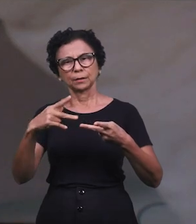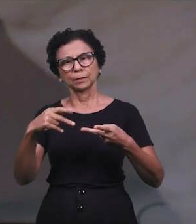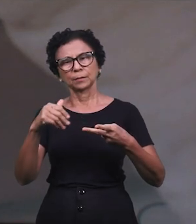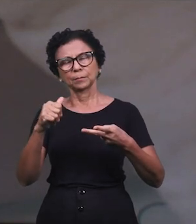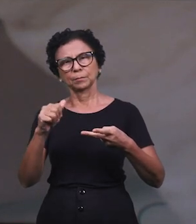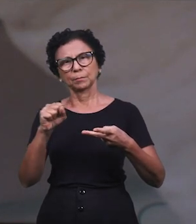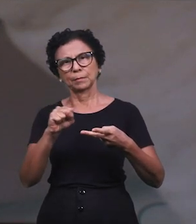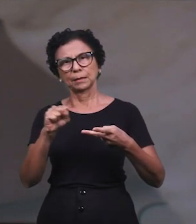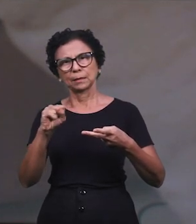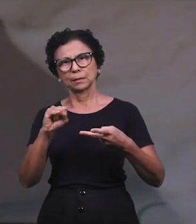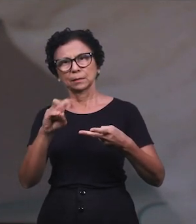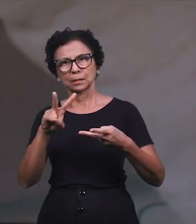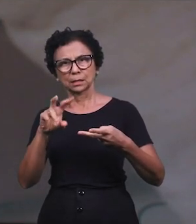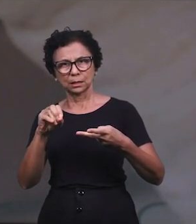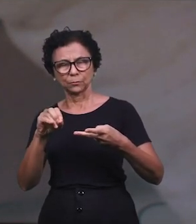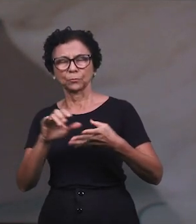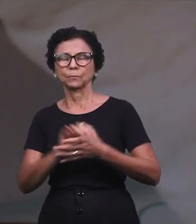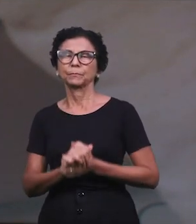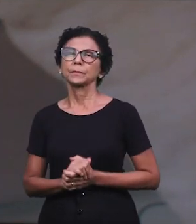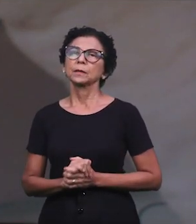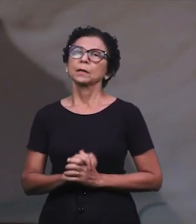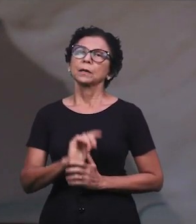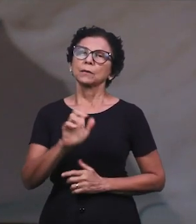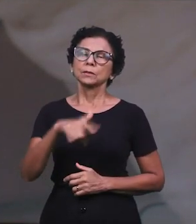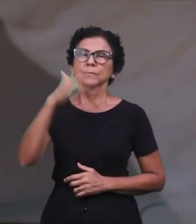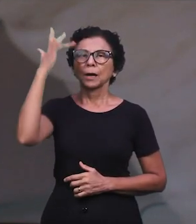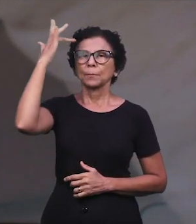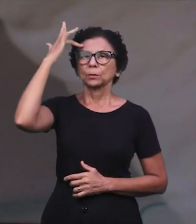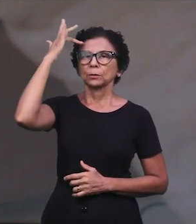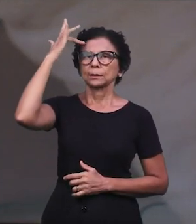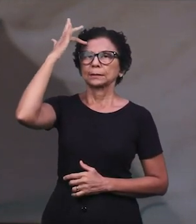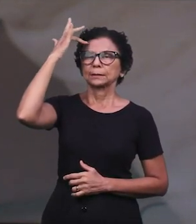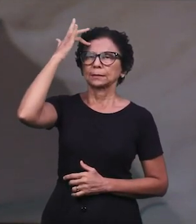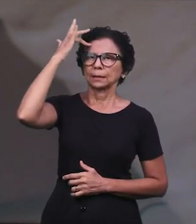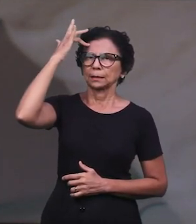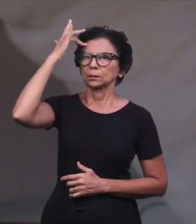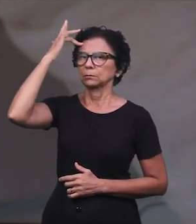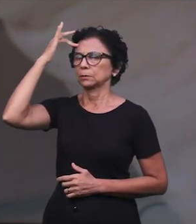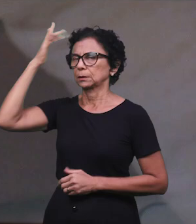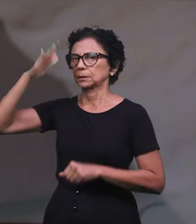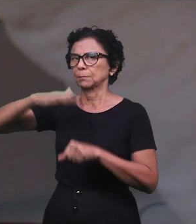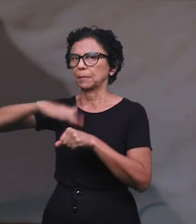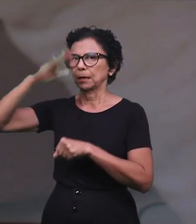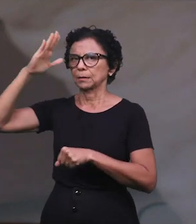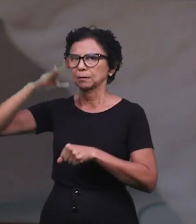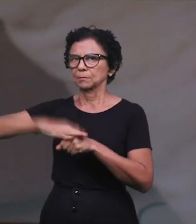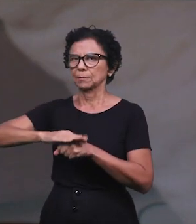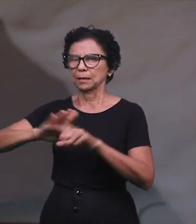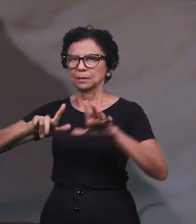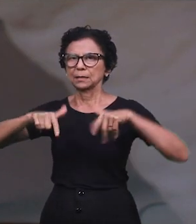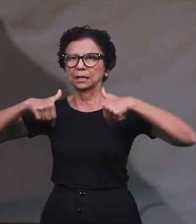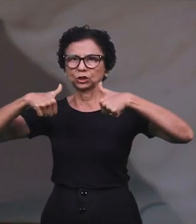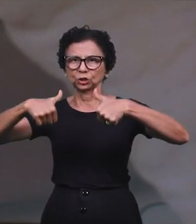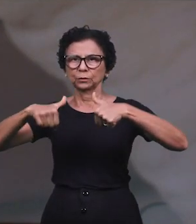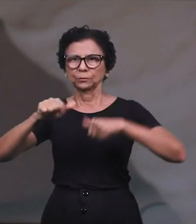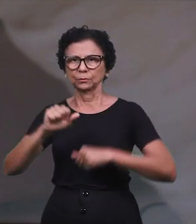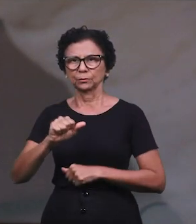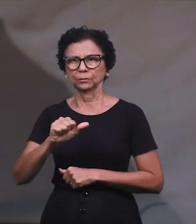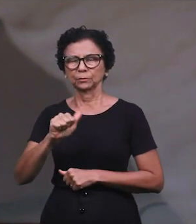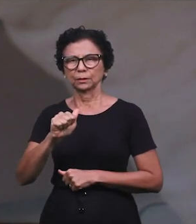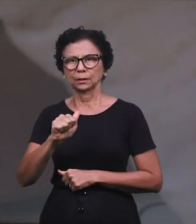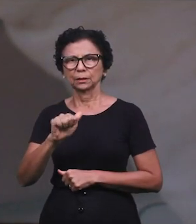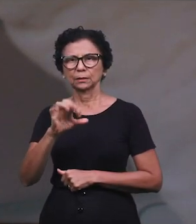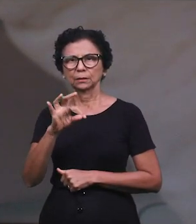mas conforme você vai amadurecendo, o seu estudo tem que ser mais ativo do que passivo, ok? E para que a gente